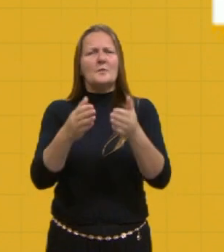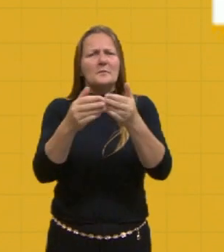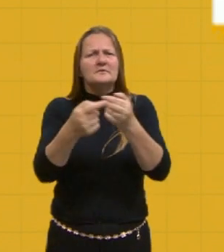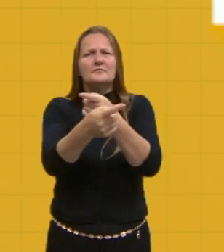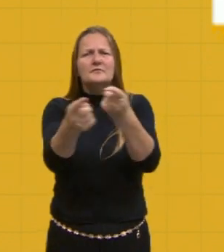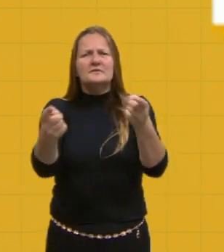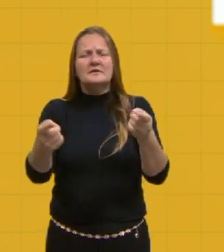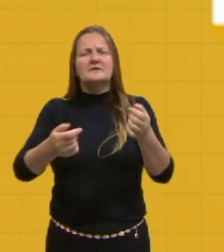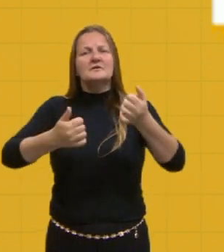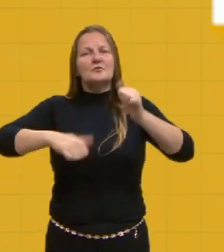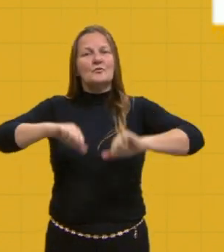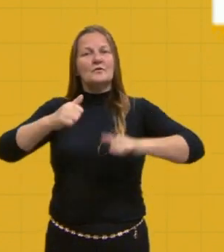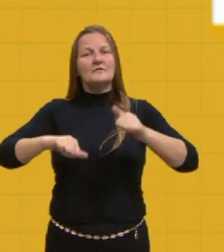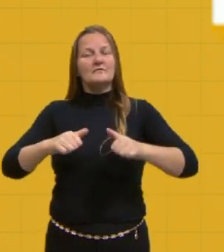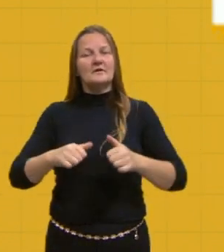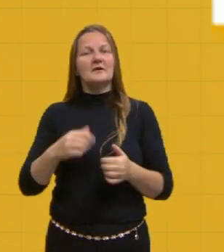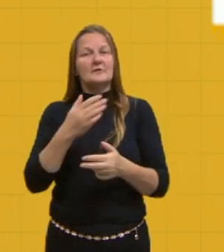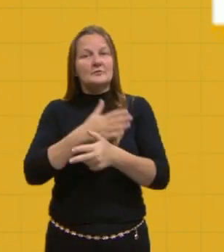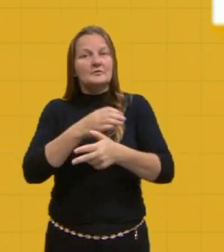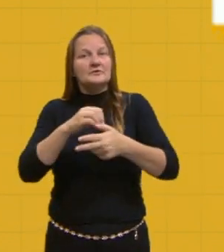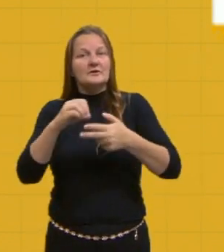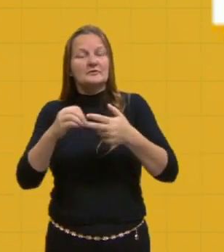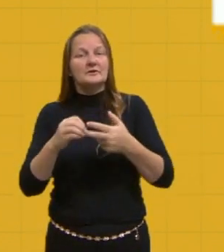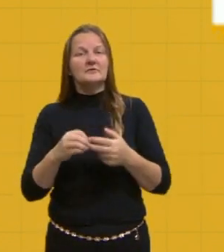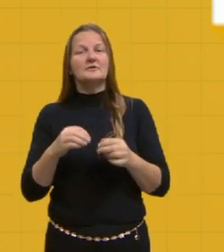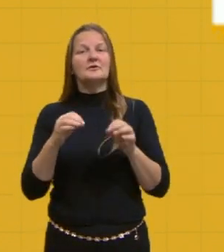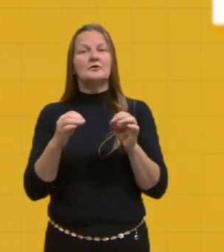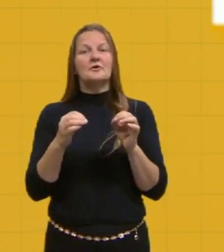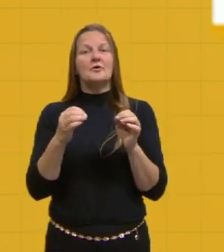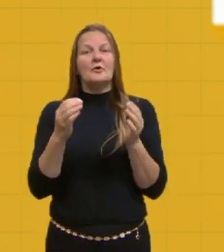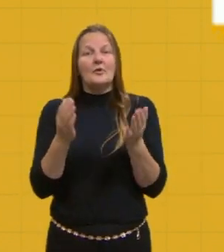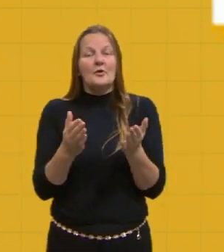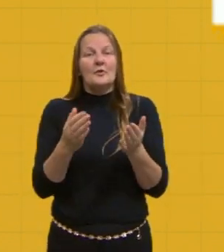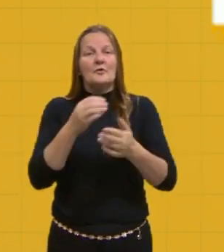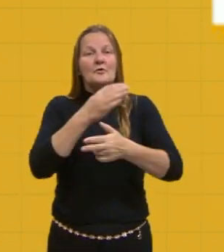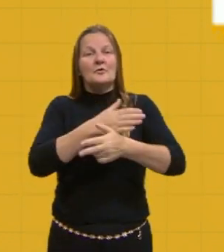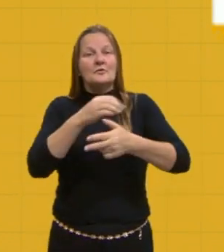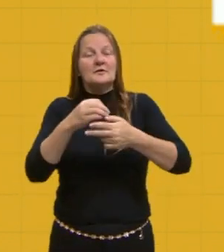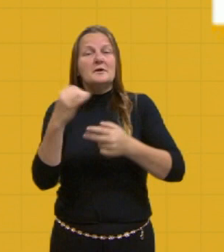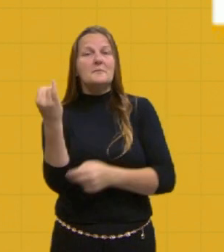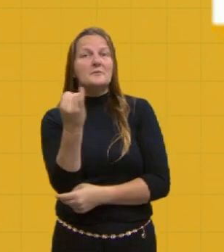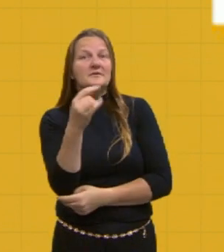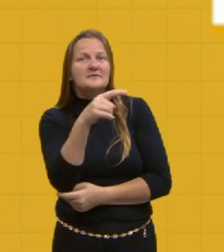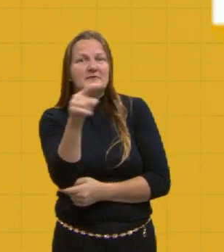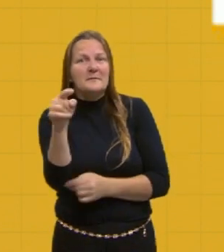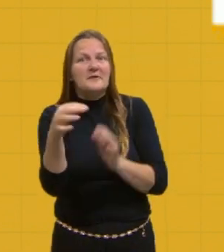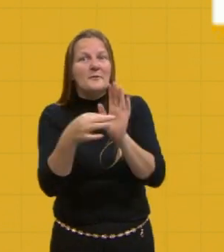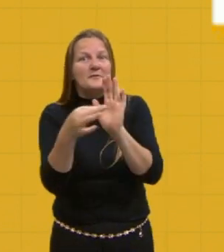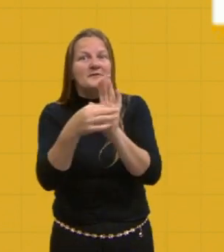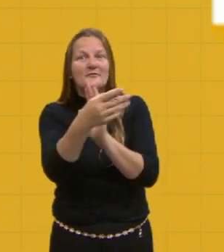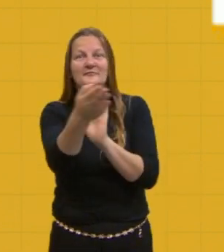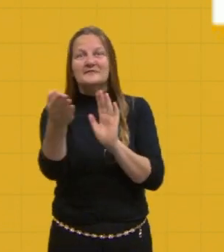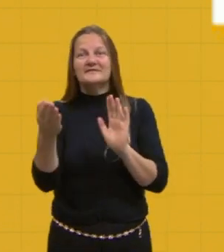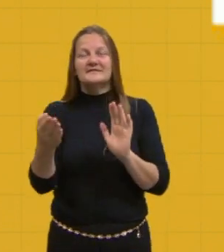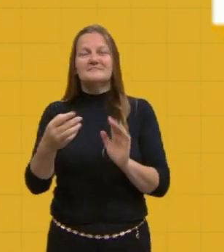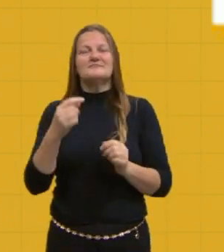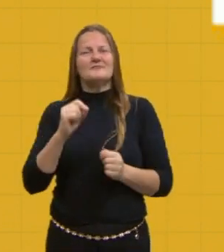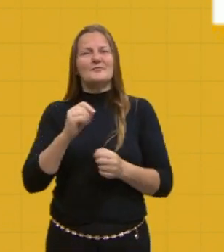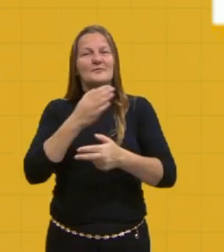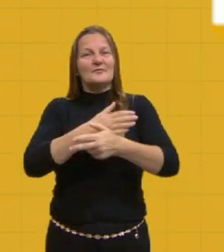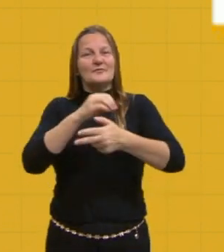vocês, então, para qualificar o nosso projeto, o nosso programa do pré-ENEM, é importante saber a opinião de vocês sobre a edição